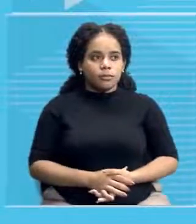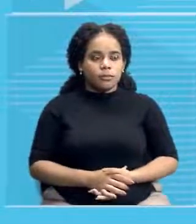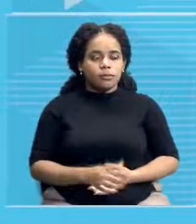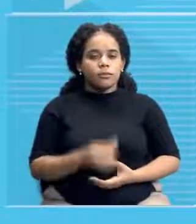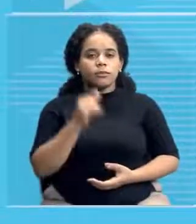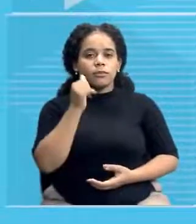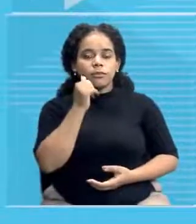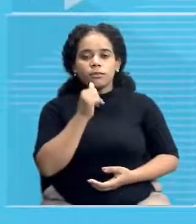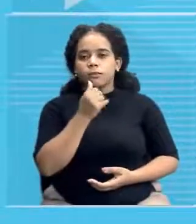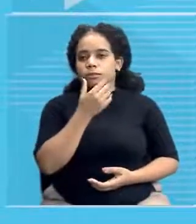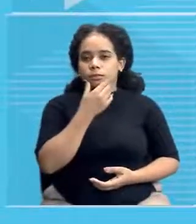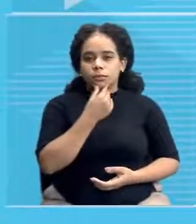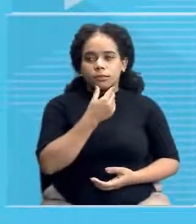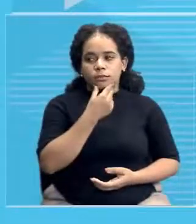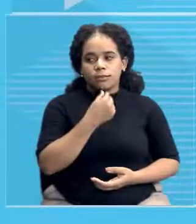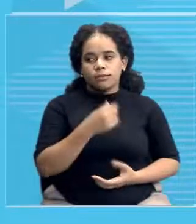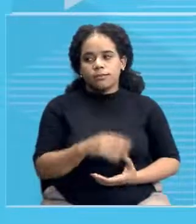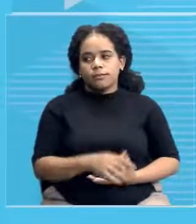menino